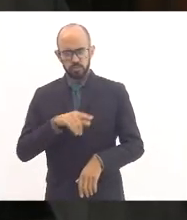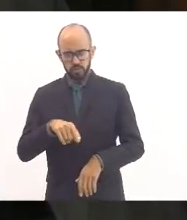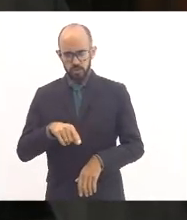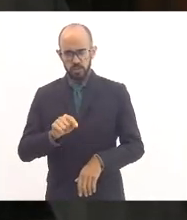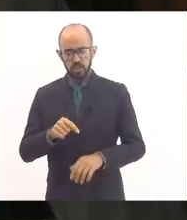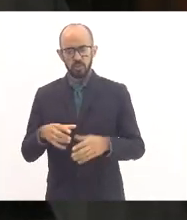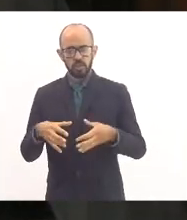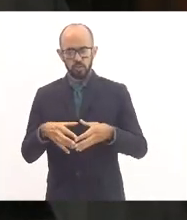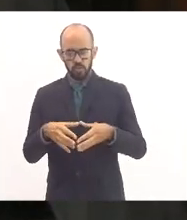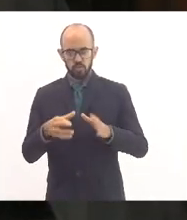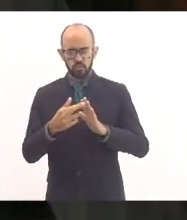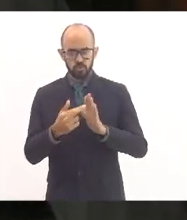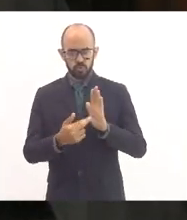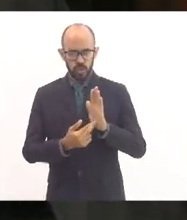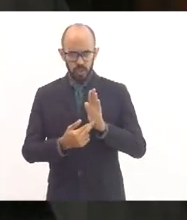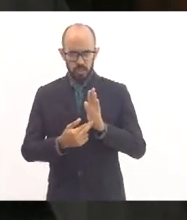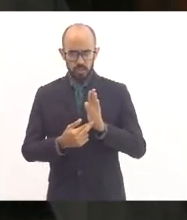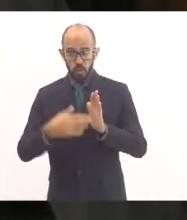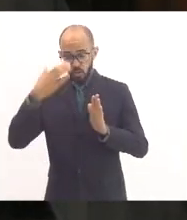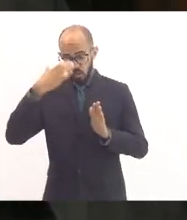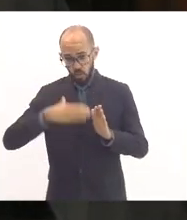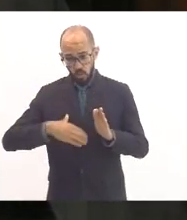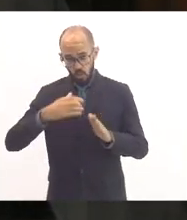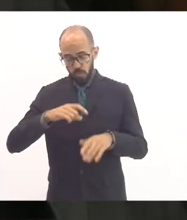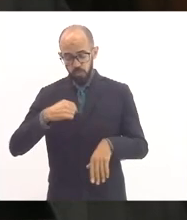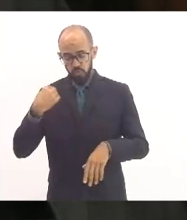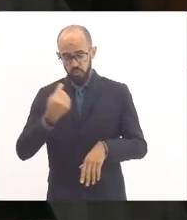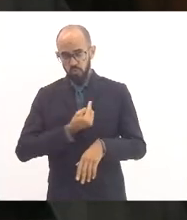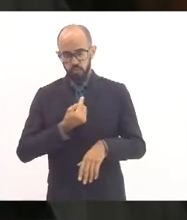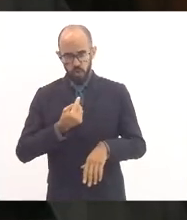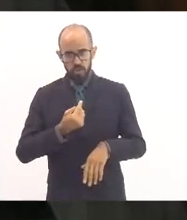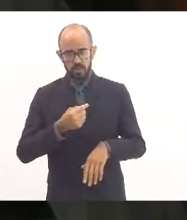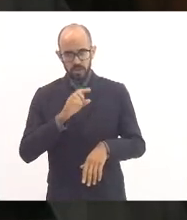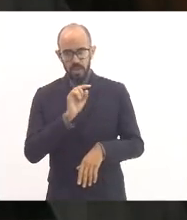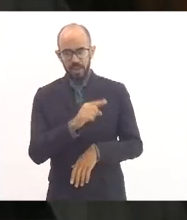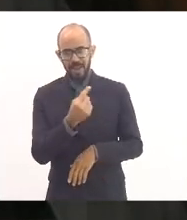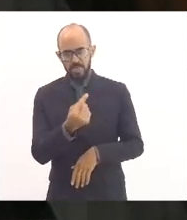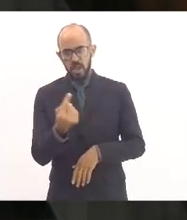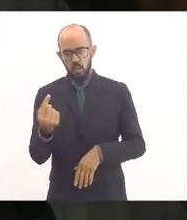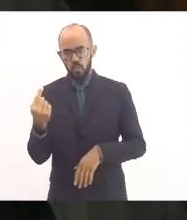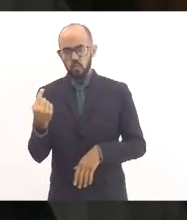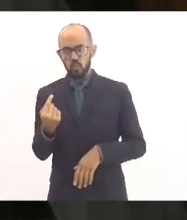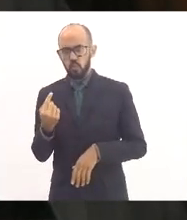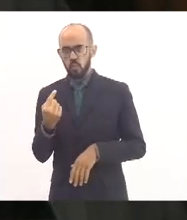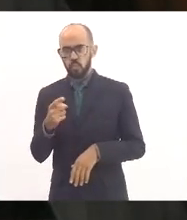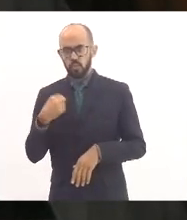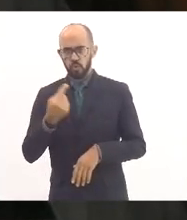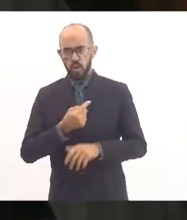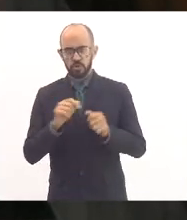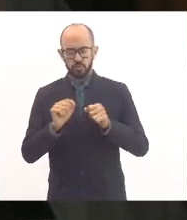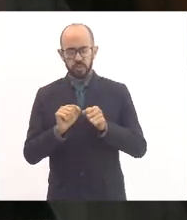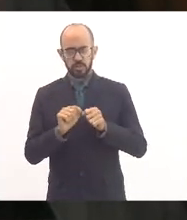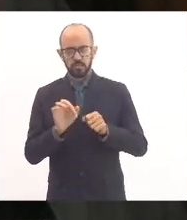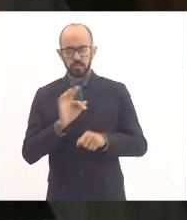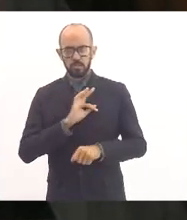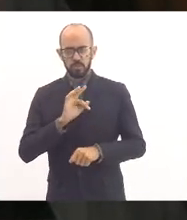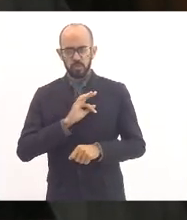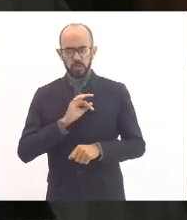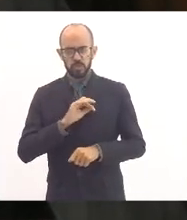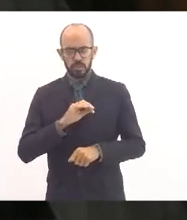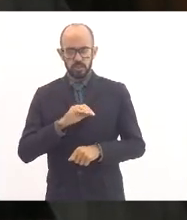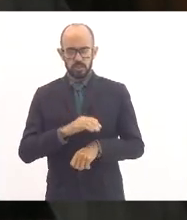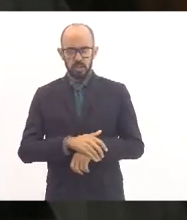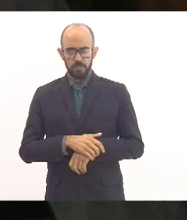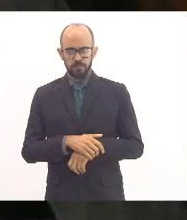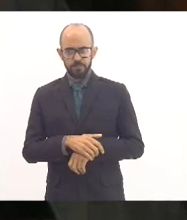de regras o corpo da Polícia Civil somos nós nós fazemos a polícia civil e a sociedade